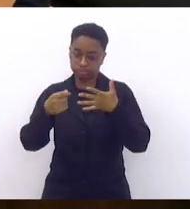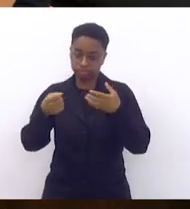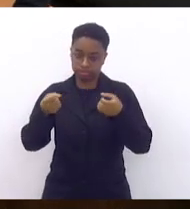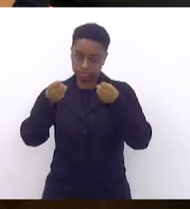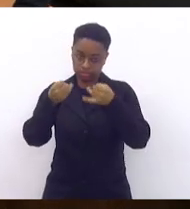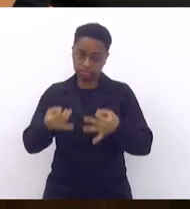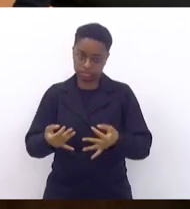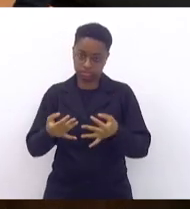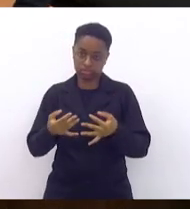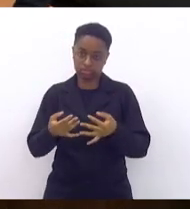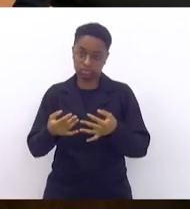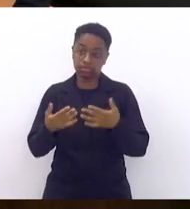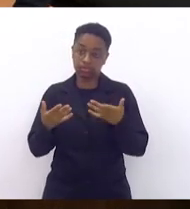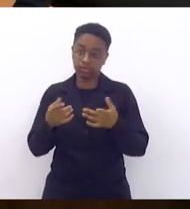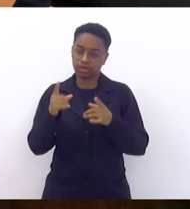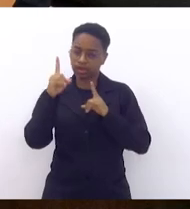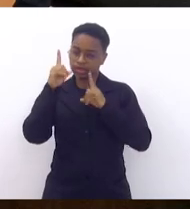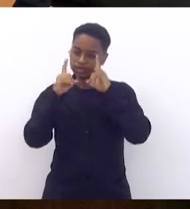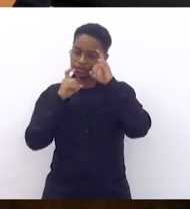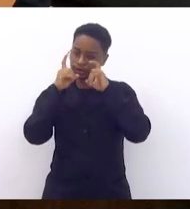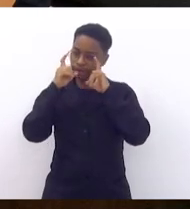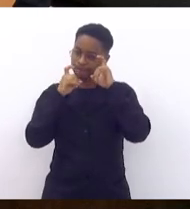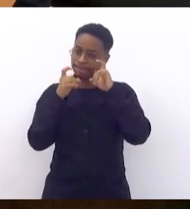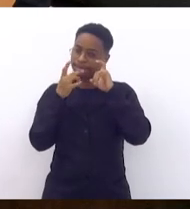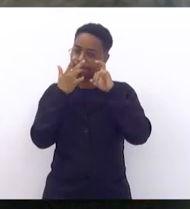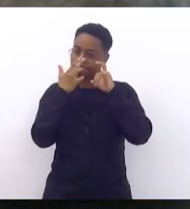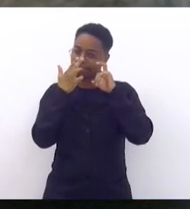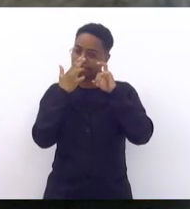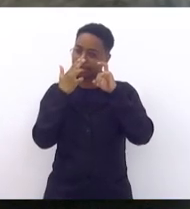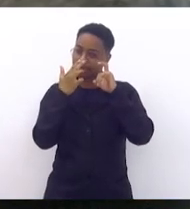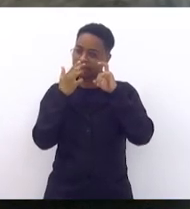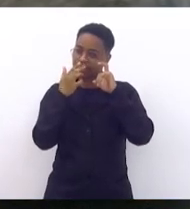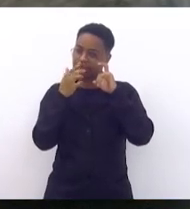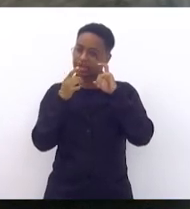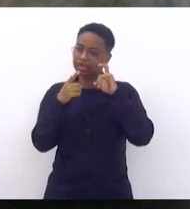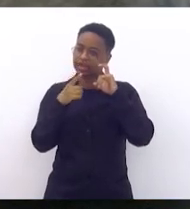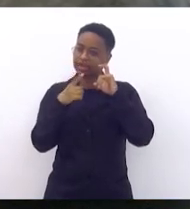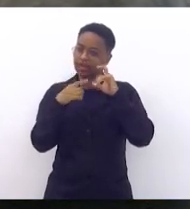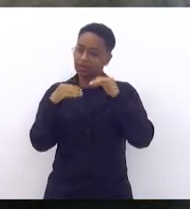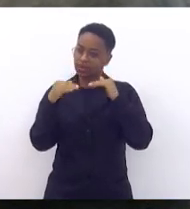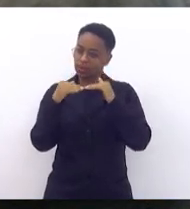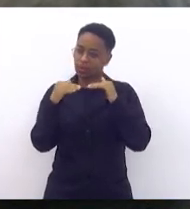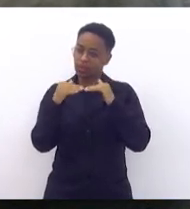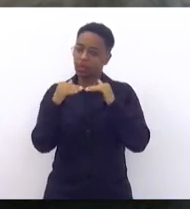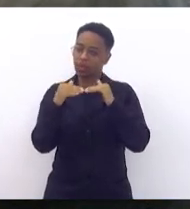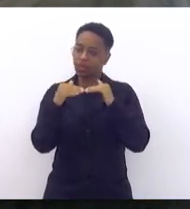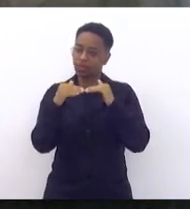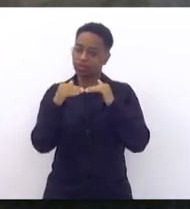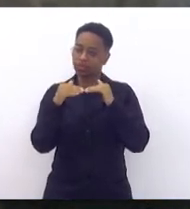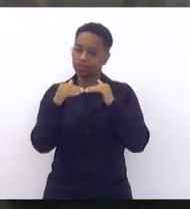Tia Ju. E, pelo seu semblante, Vossa Excelência tem uma certa aprovação da forma